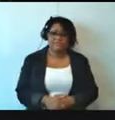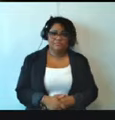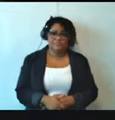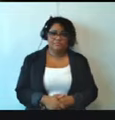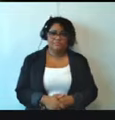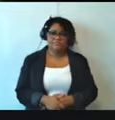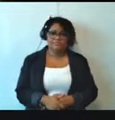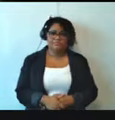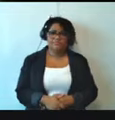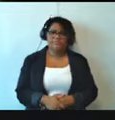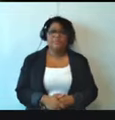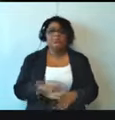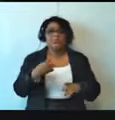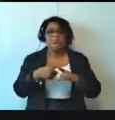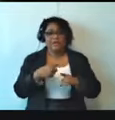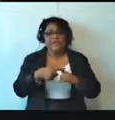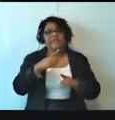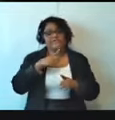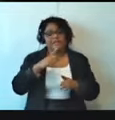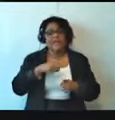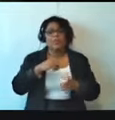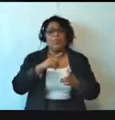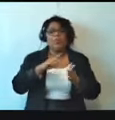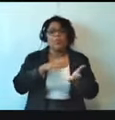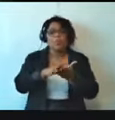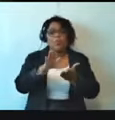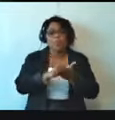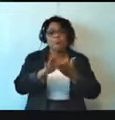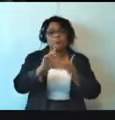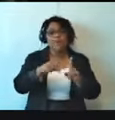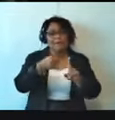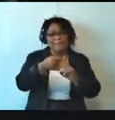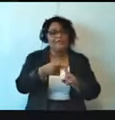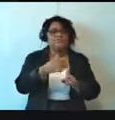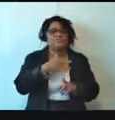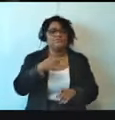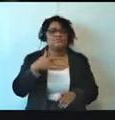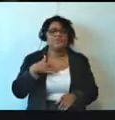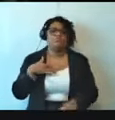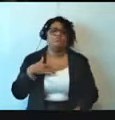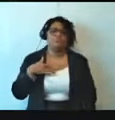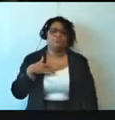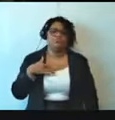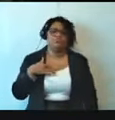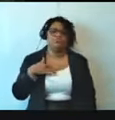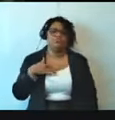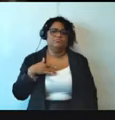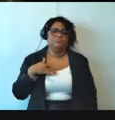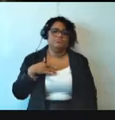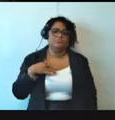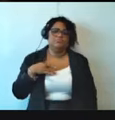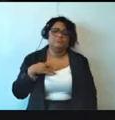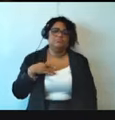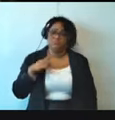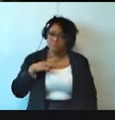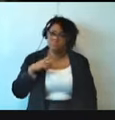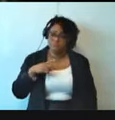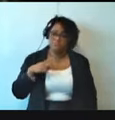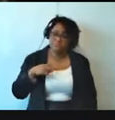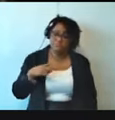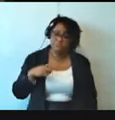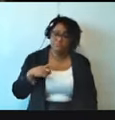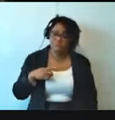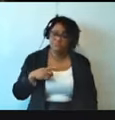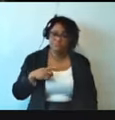saúde pública. Além da preservação da vida, você tem um custo adicional hoje existente